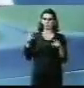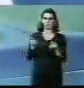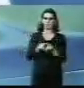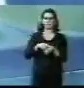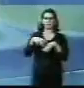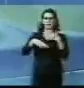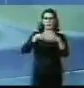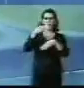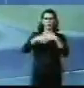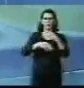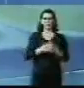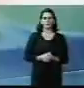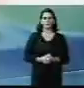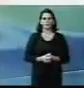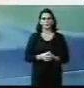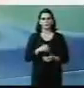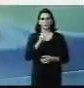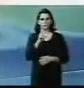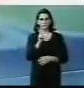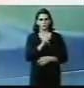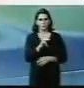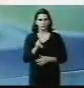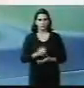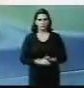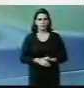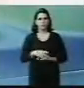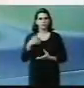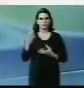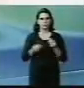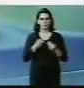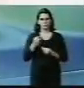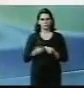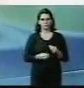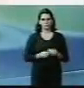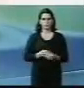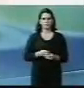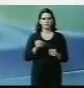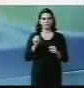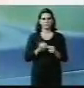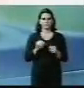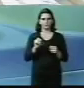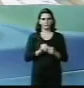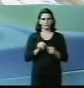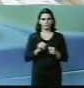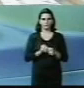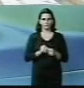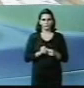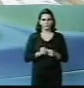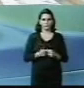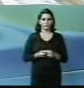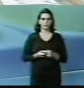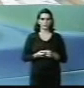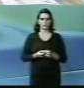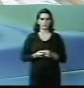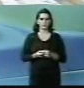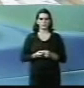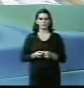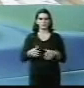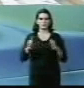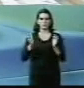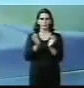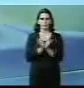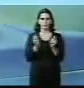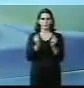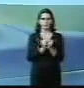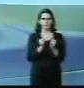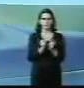ok? Então essa questão toda aí, ela pode ser abordada, né, em conjunto